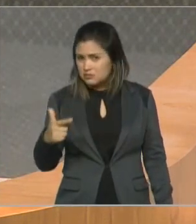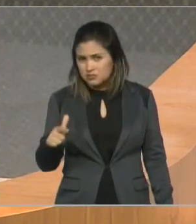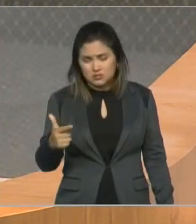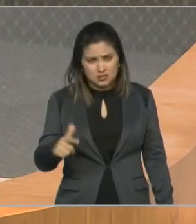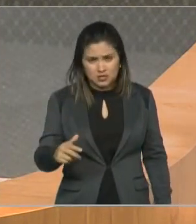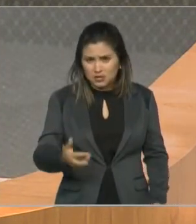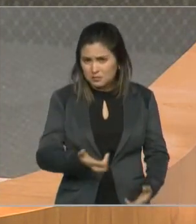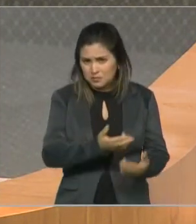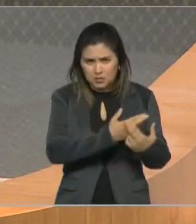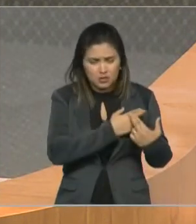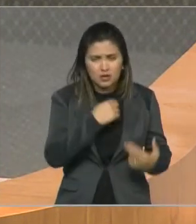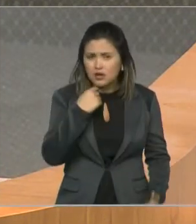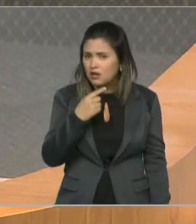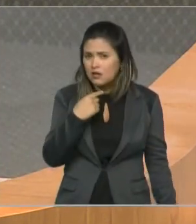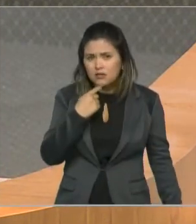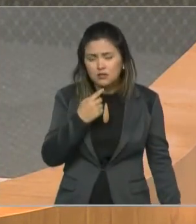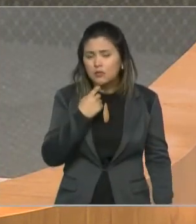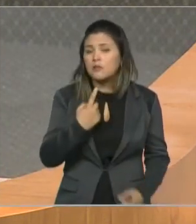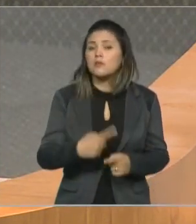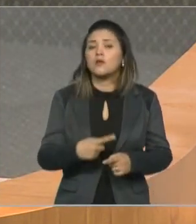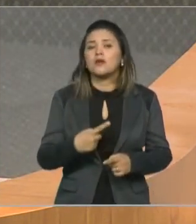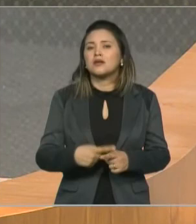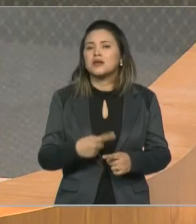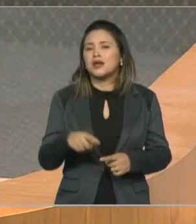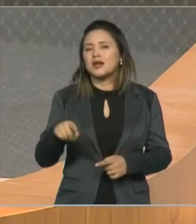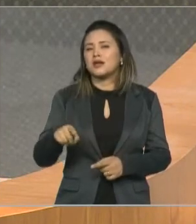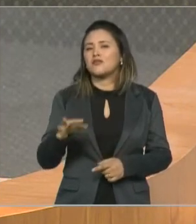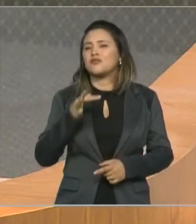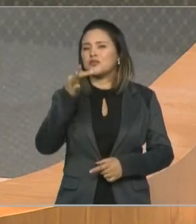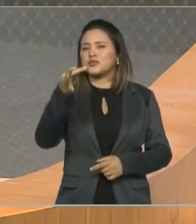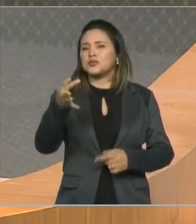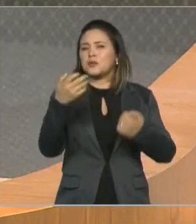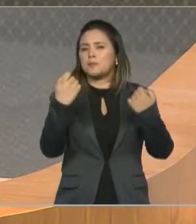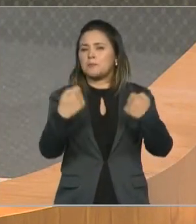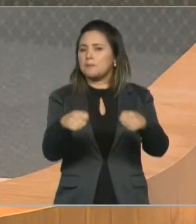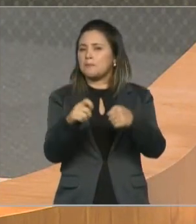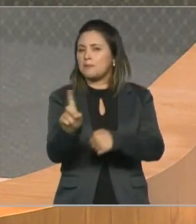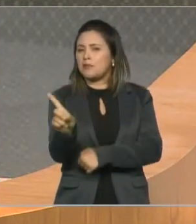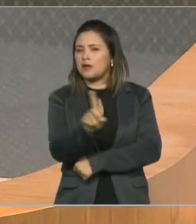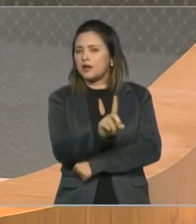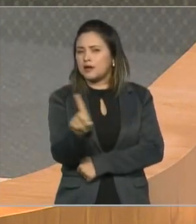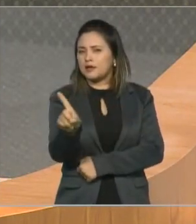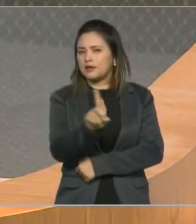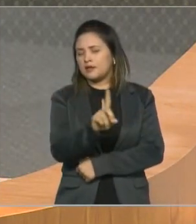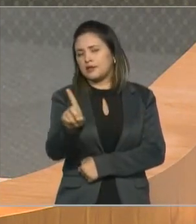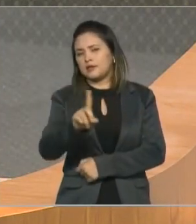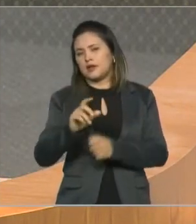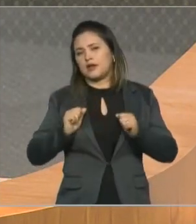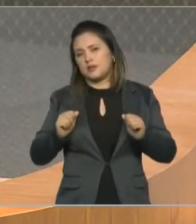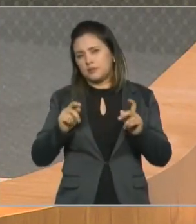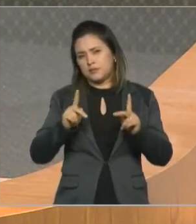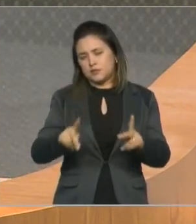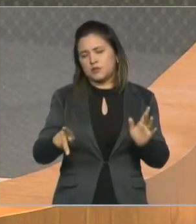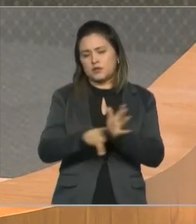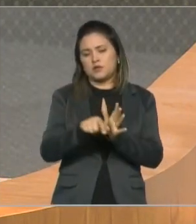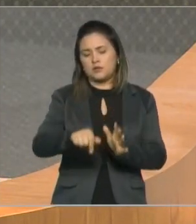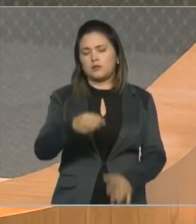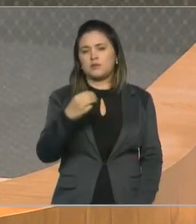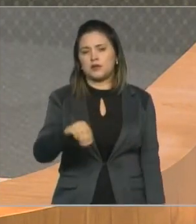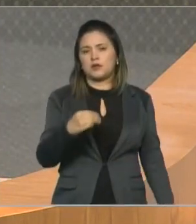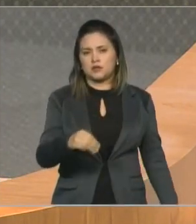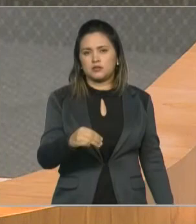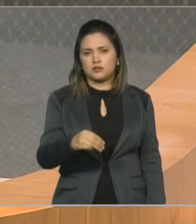A responsabilidade quem tem é cada um de nós que fomos eleitos pelo povo. Ele foi trazido de outro Estado. Nós estamos nessa